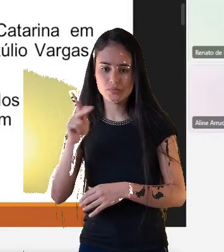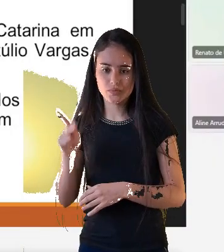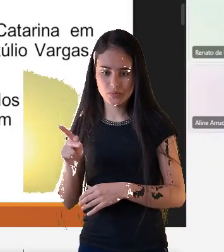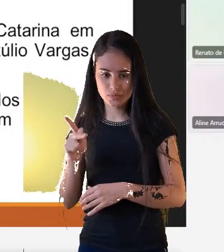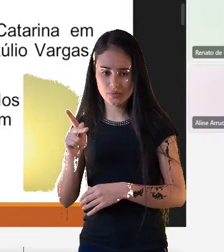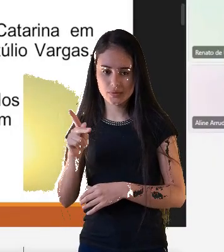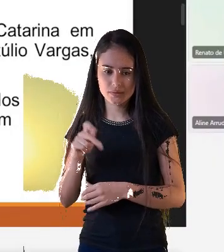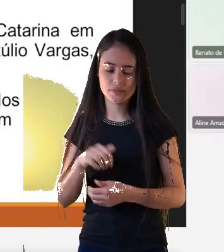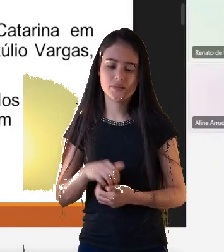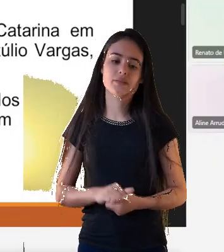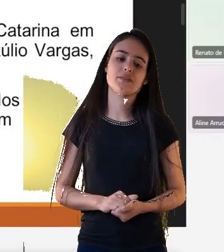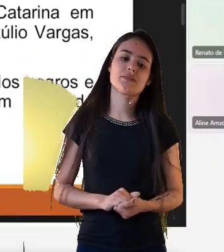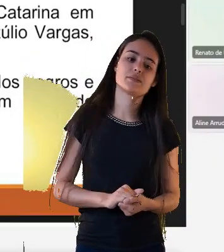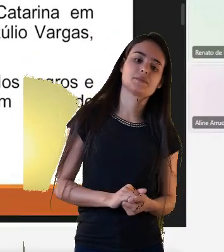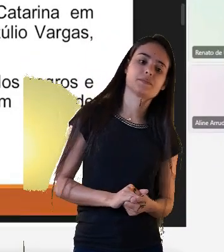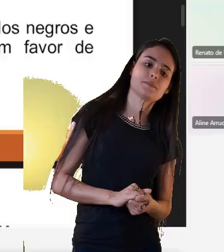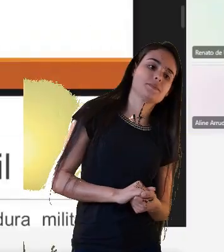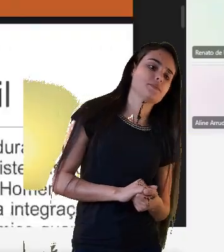passar.